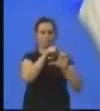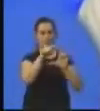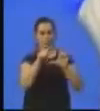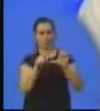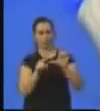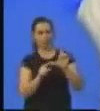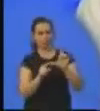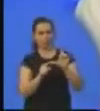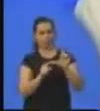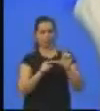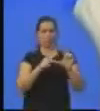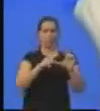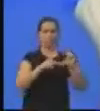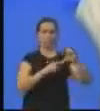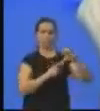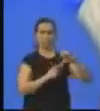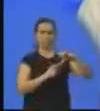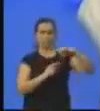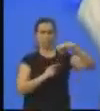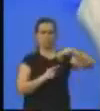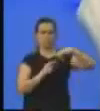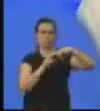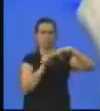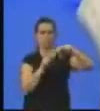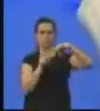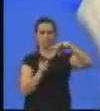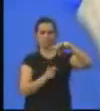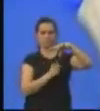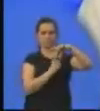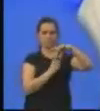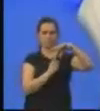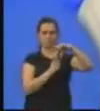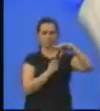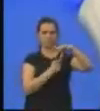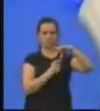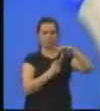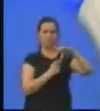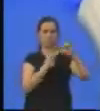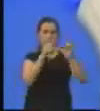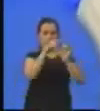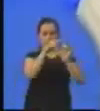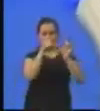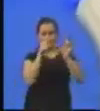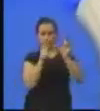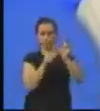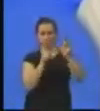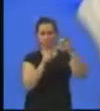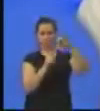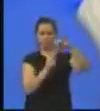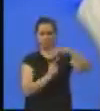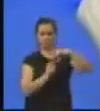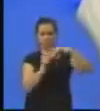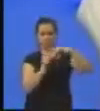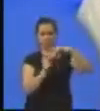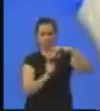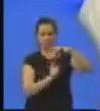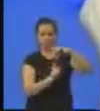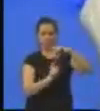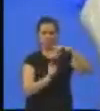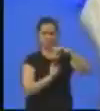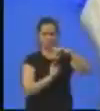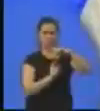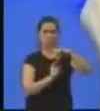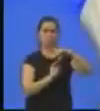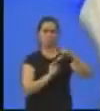é negativa. Então, eu tenho o cosseno positivo para ângulos que estão no primeiro e no